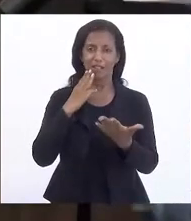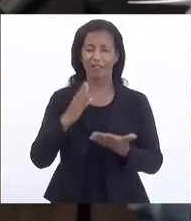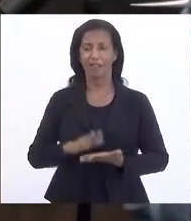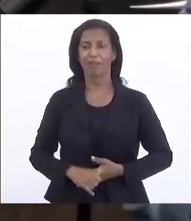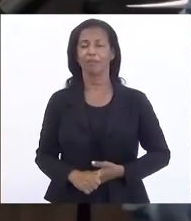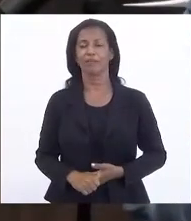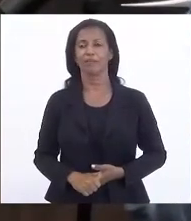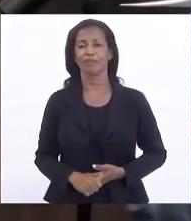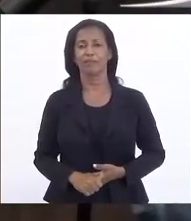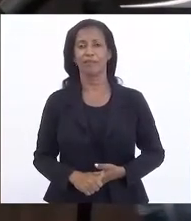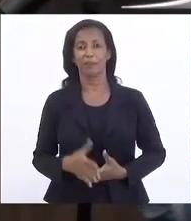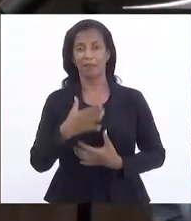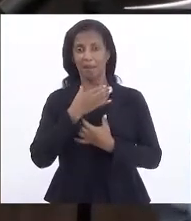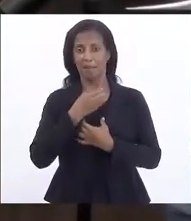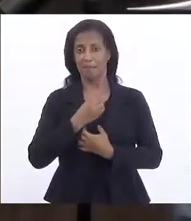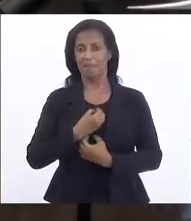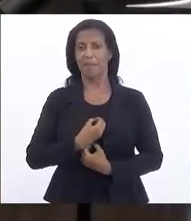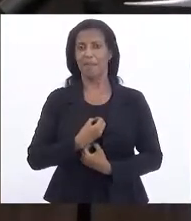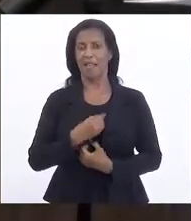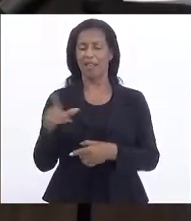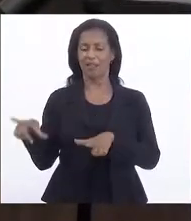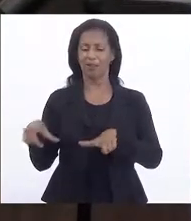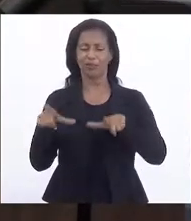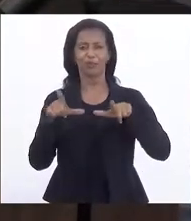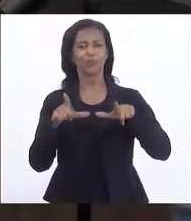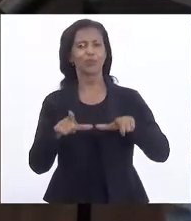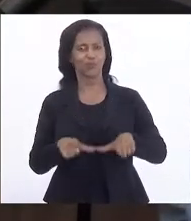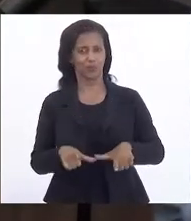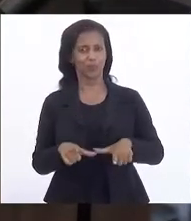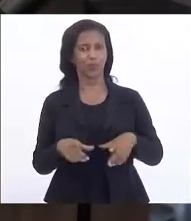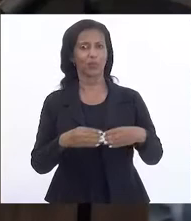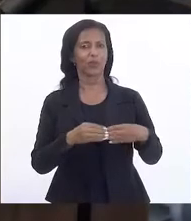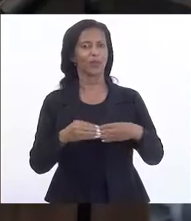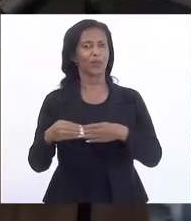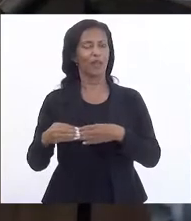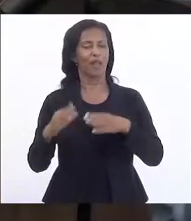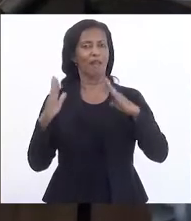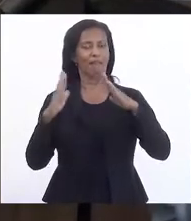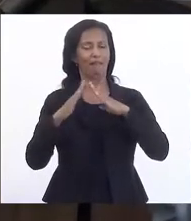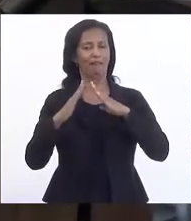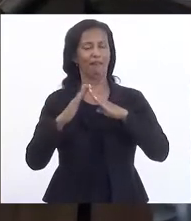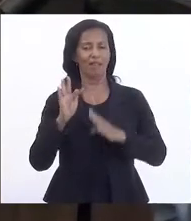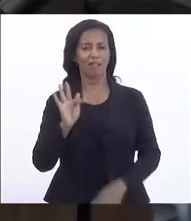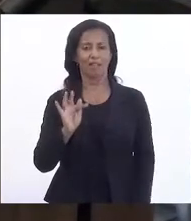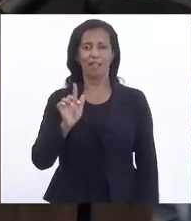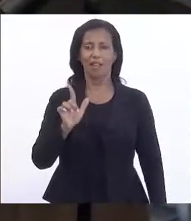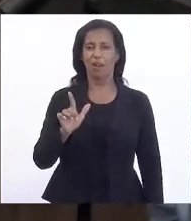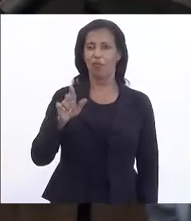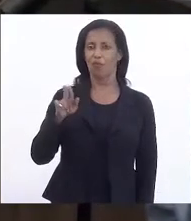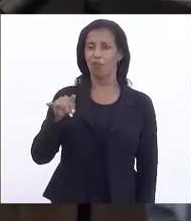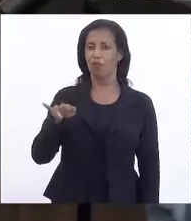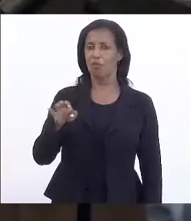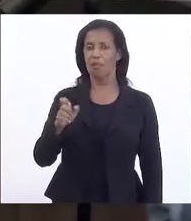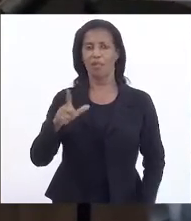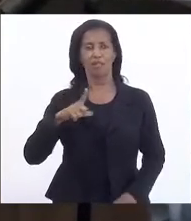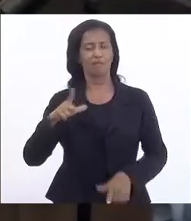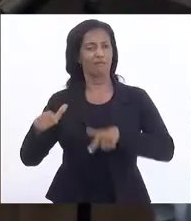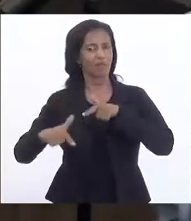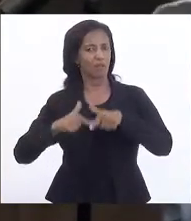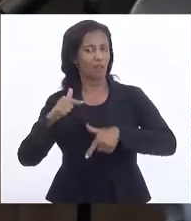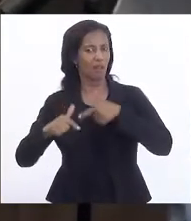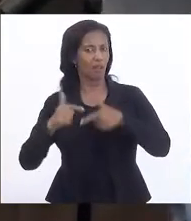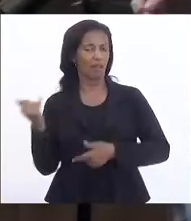pela medalha e o diploma dirigido à casa fluminense que vem fazendo um trabalho importante